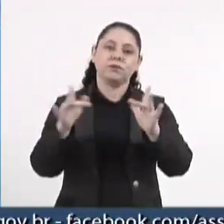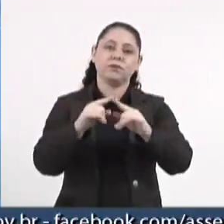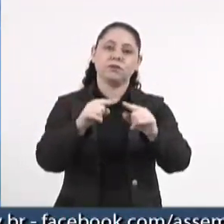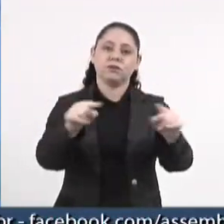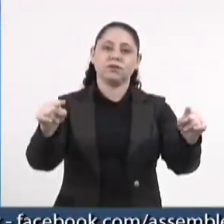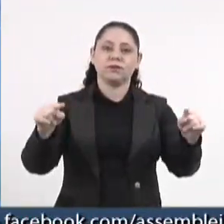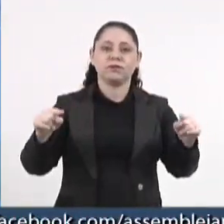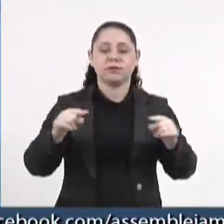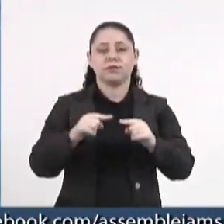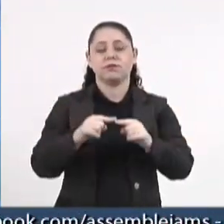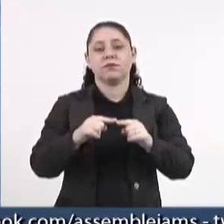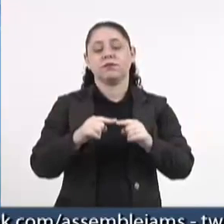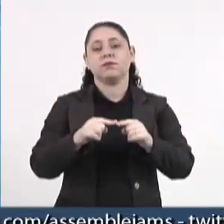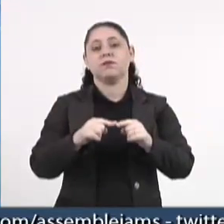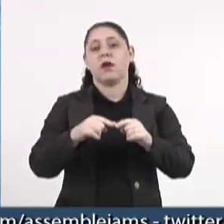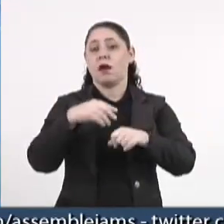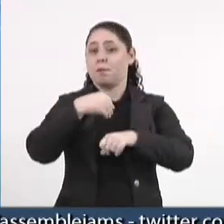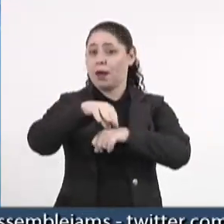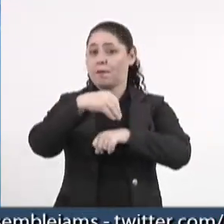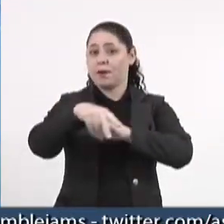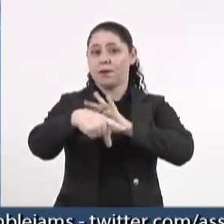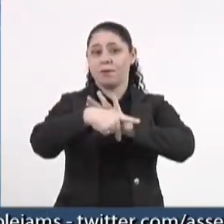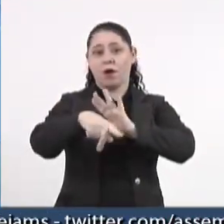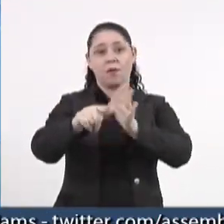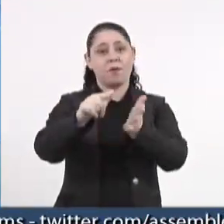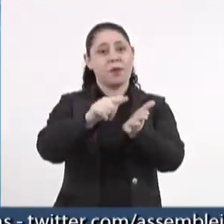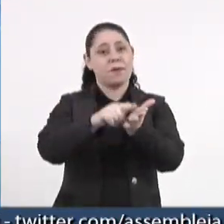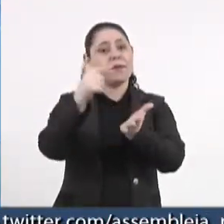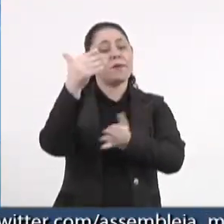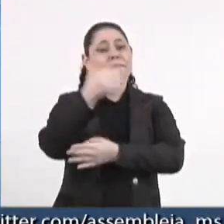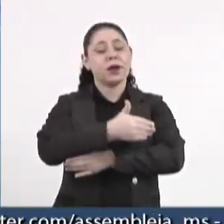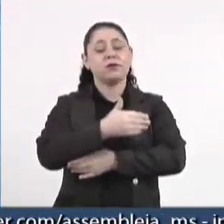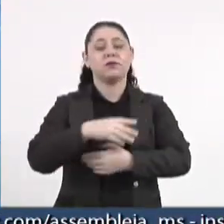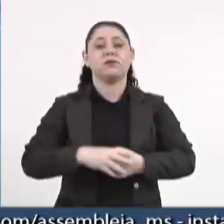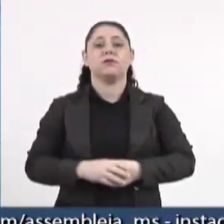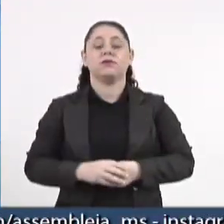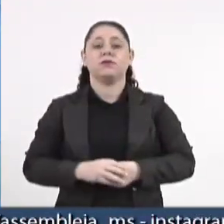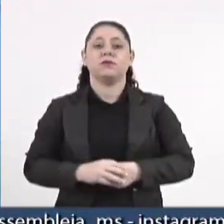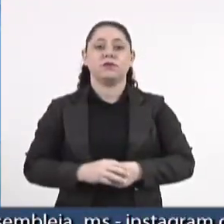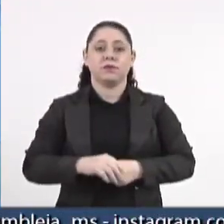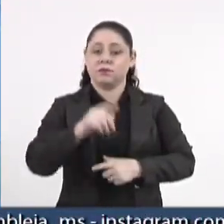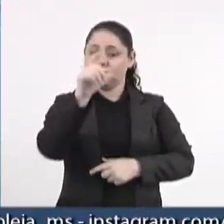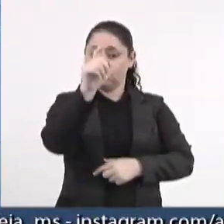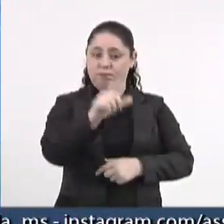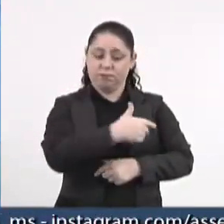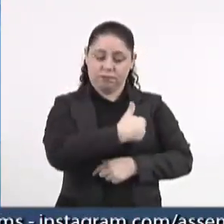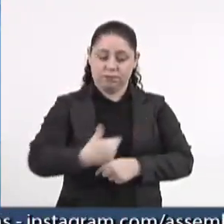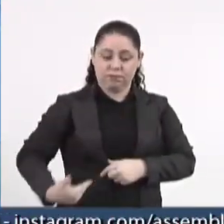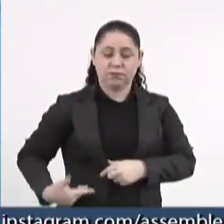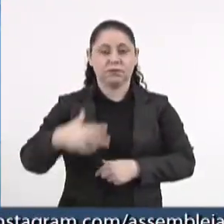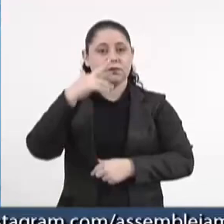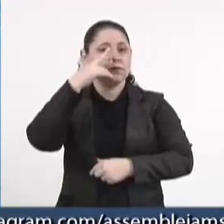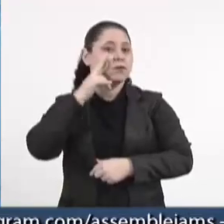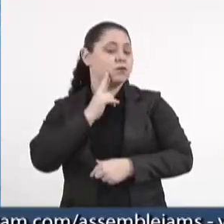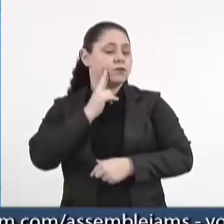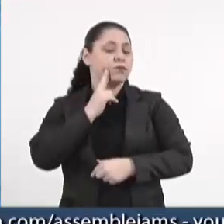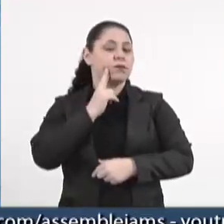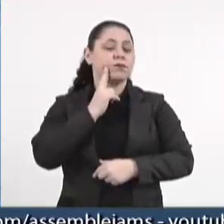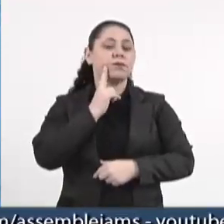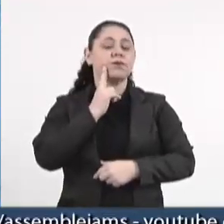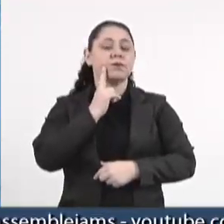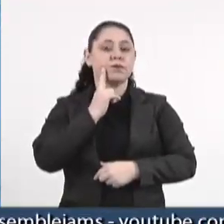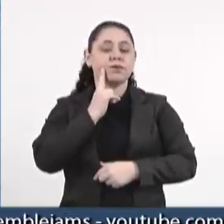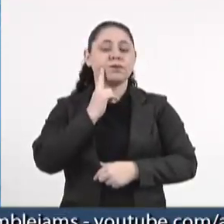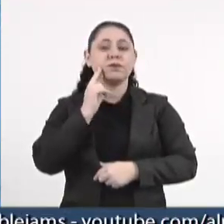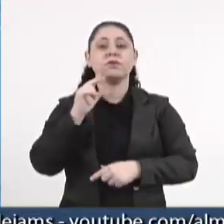após ouvindo o colendo plenário, seja encaminhado expediente deste Poder Legislativo ao excelentíssimo senhor governador do Estado, senhor Eduardo